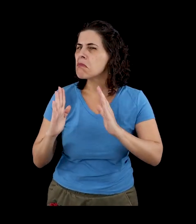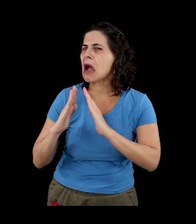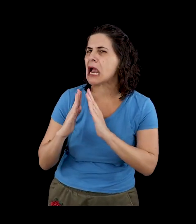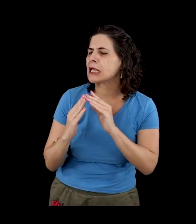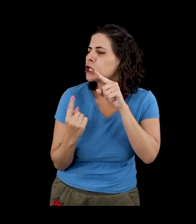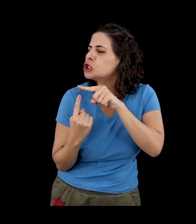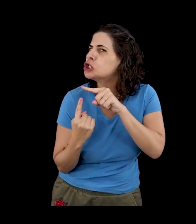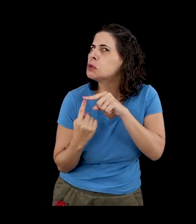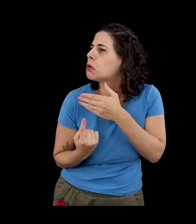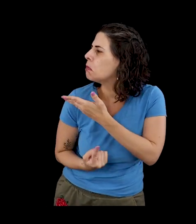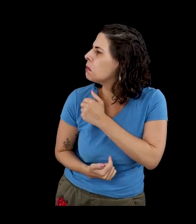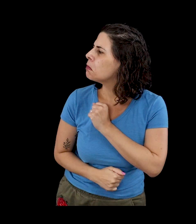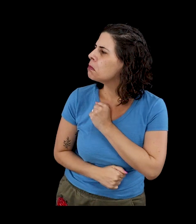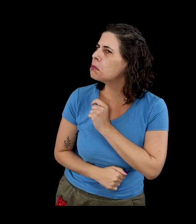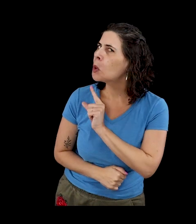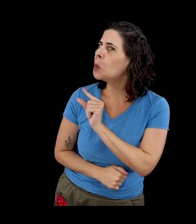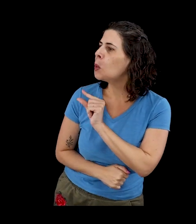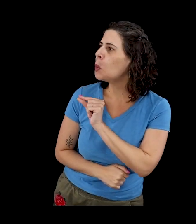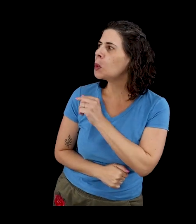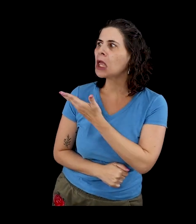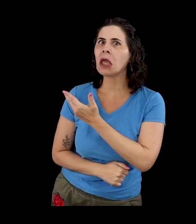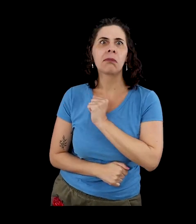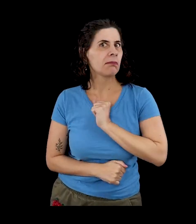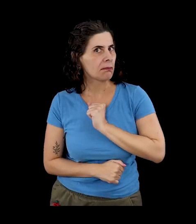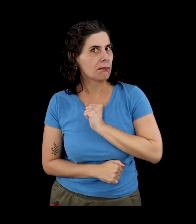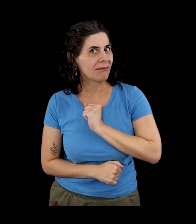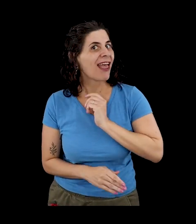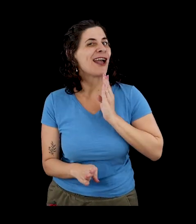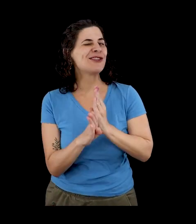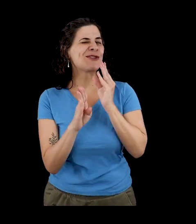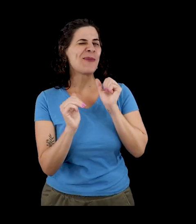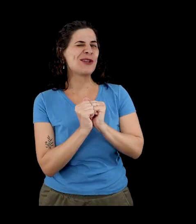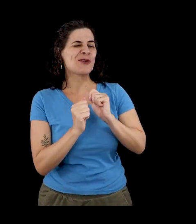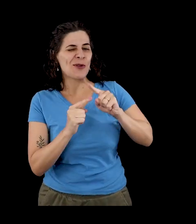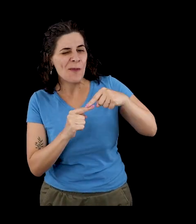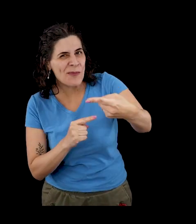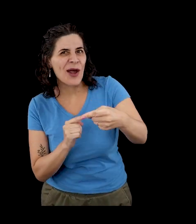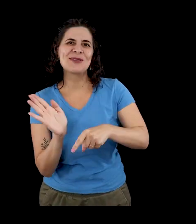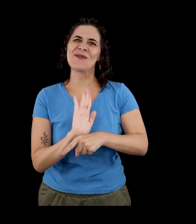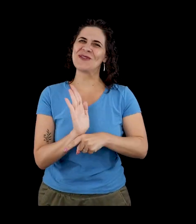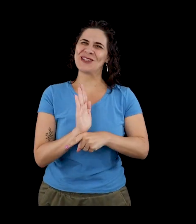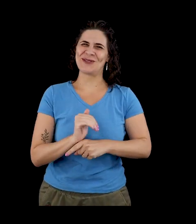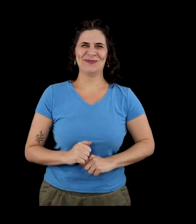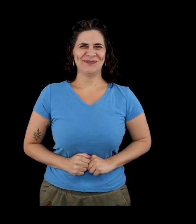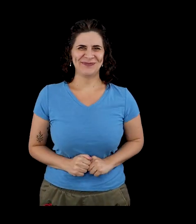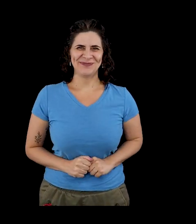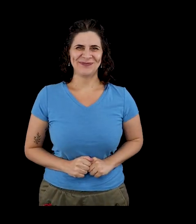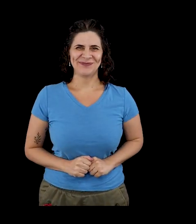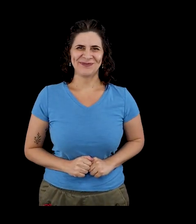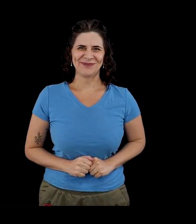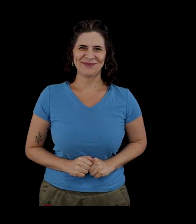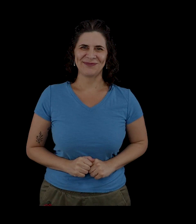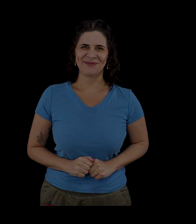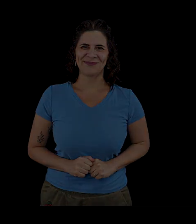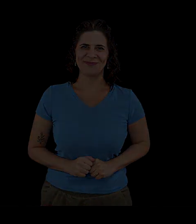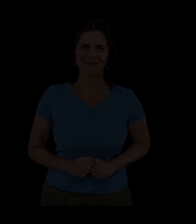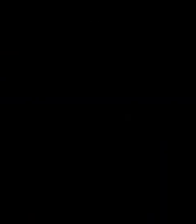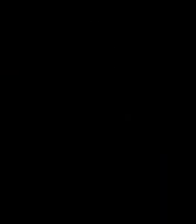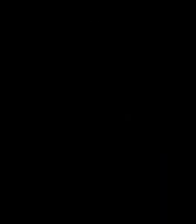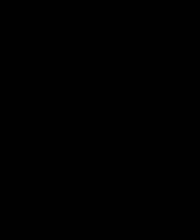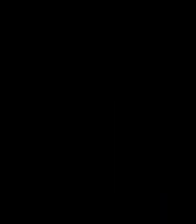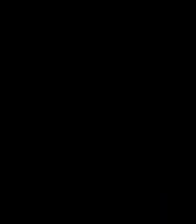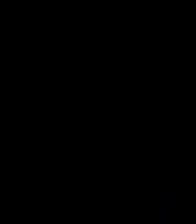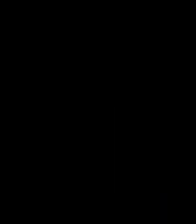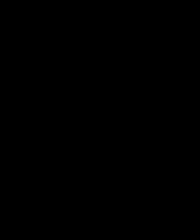uma casa monóculo. Mas o que será uma casa monóculo? A gente vai descobrir juntos no próximo encontro. Até lá!